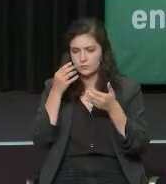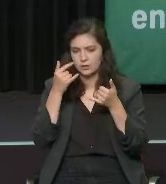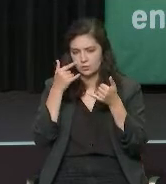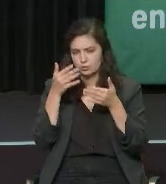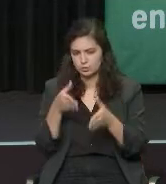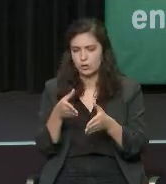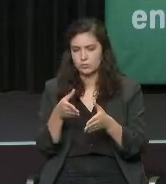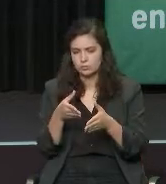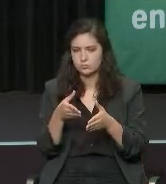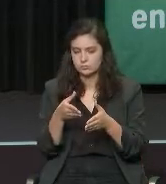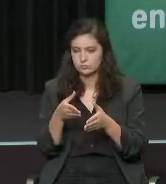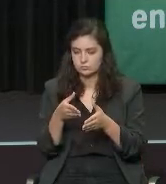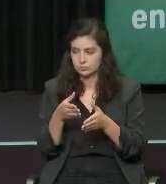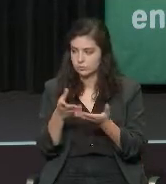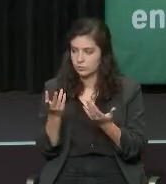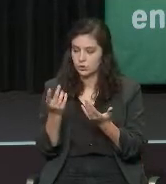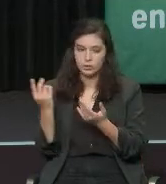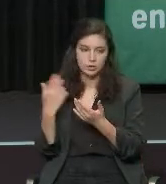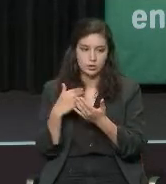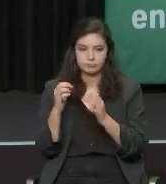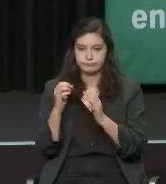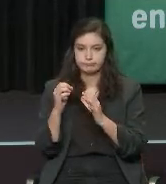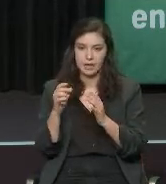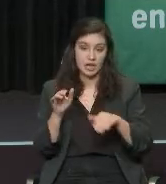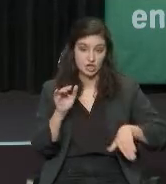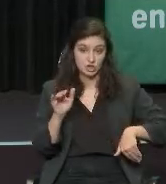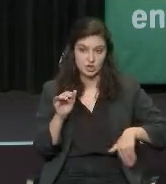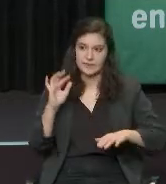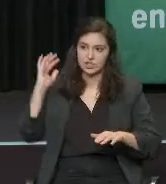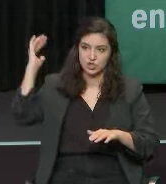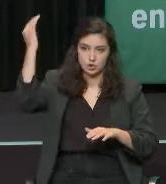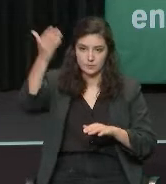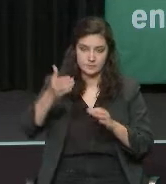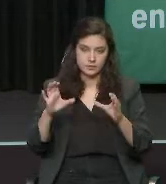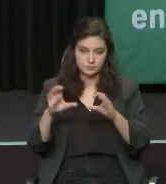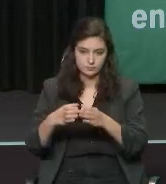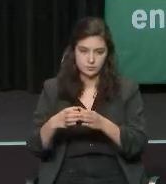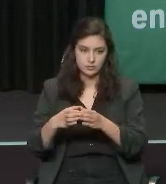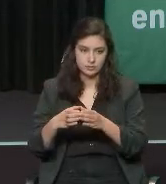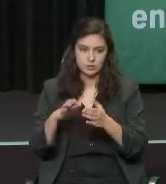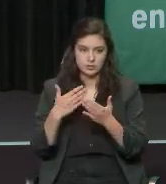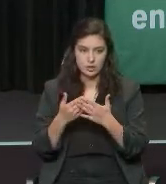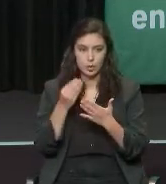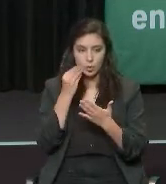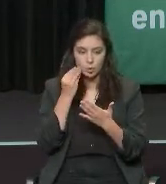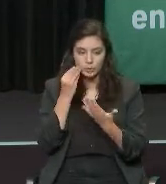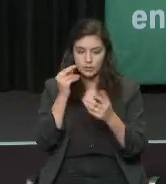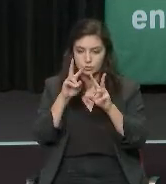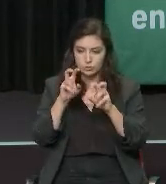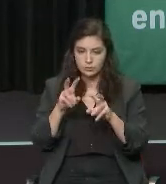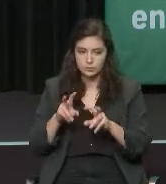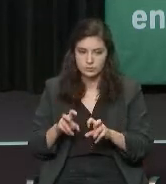gostaria de fazer uma breve introdução à Agência Espacial Egípcia e depois gostaria